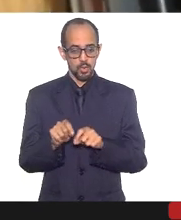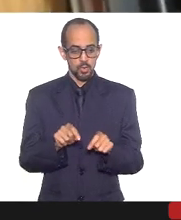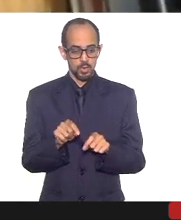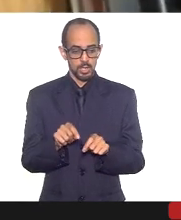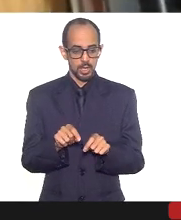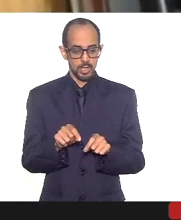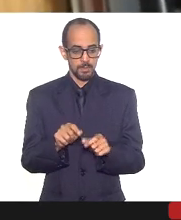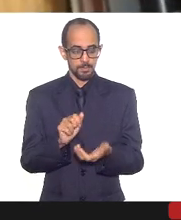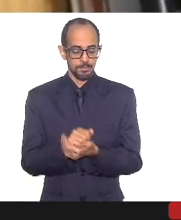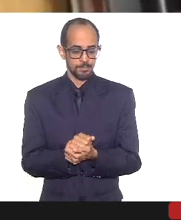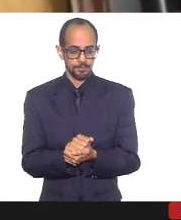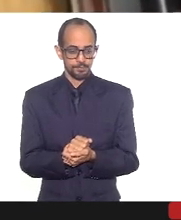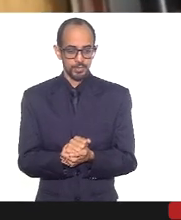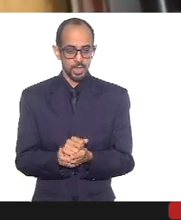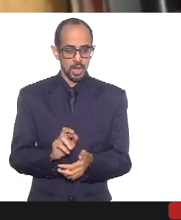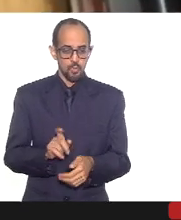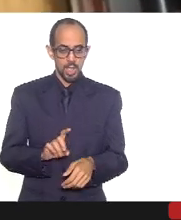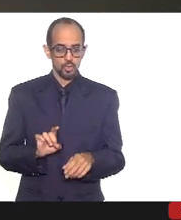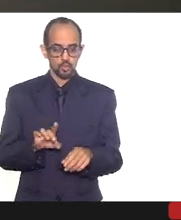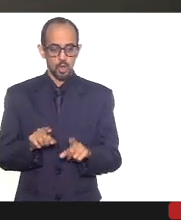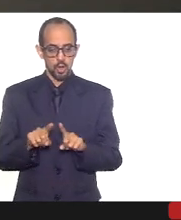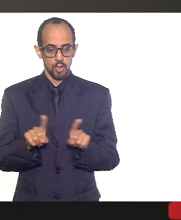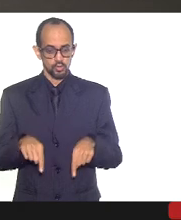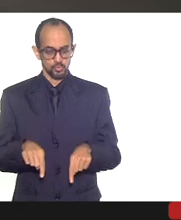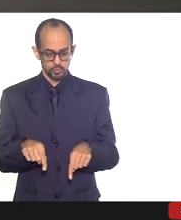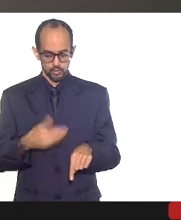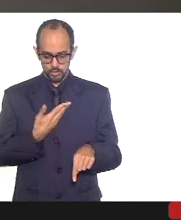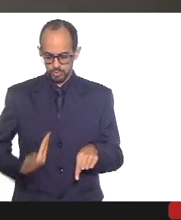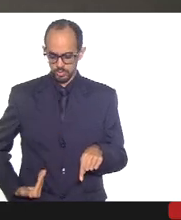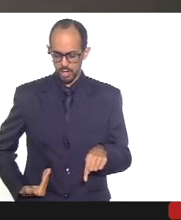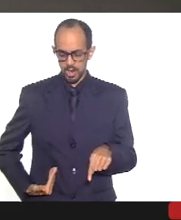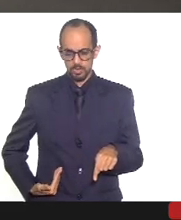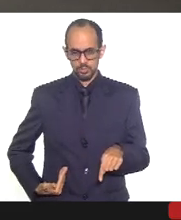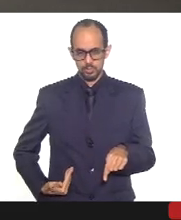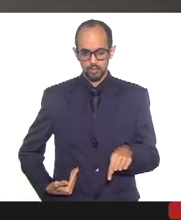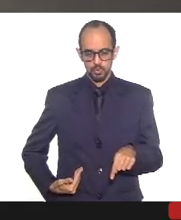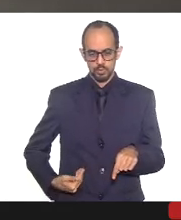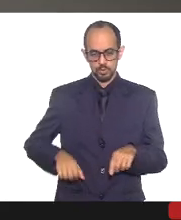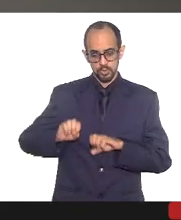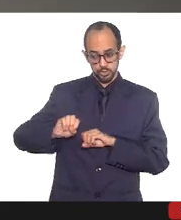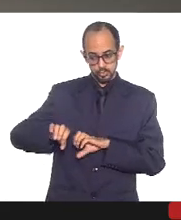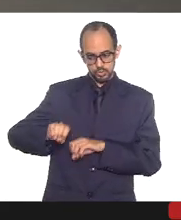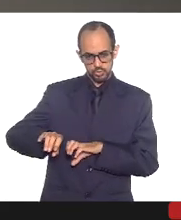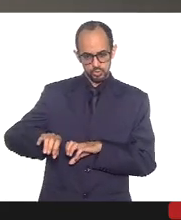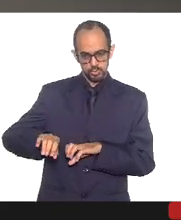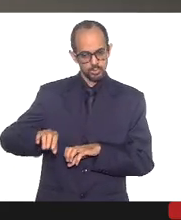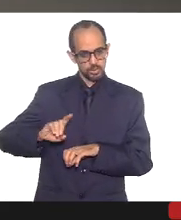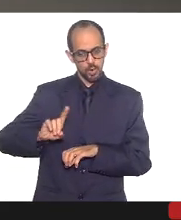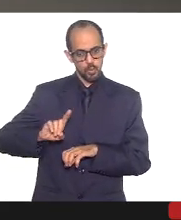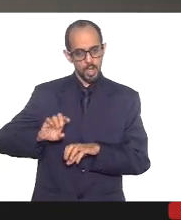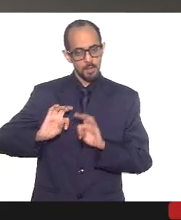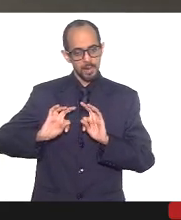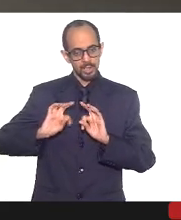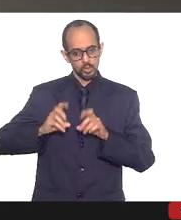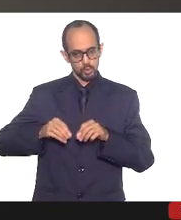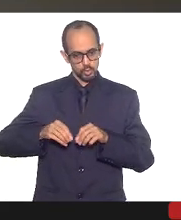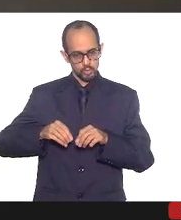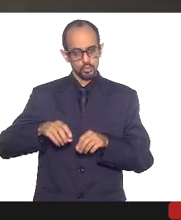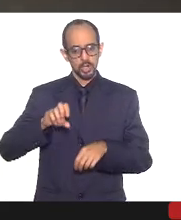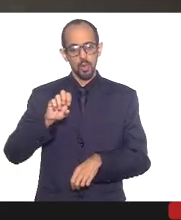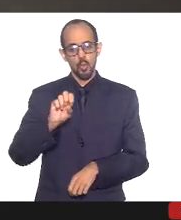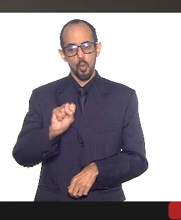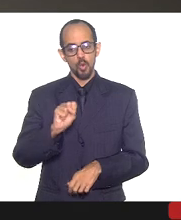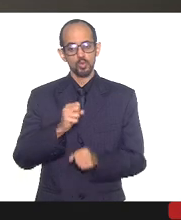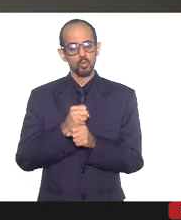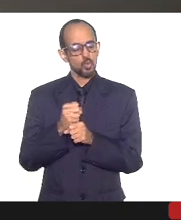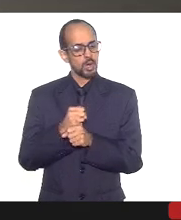de servidores, mas com a categoria como um todo, porque está todo mundo, né? Quando se fala professores estão 8 anos sem reajuste, estão todos